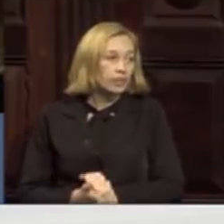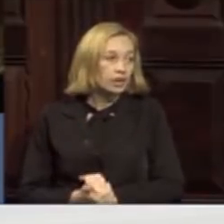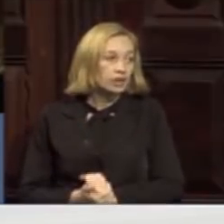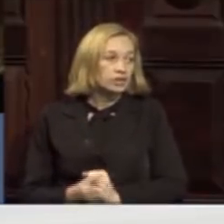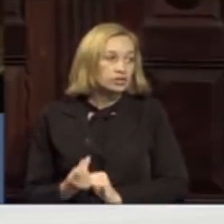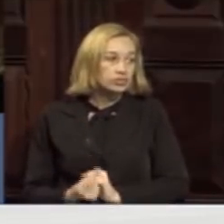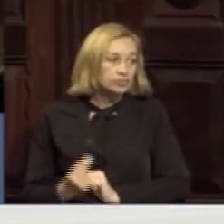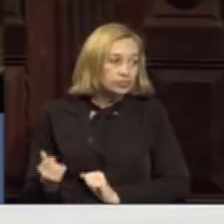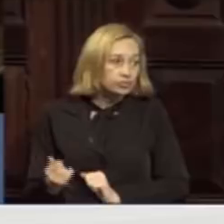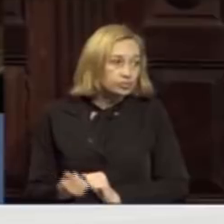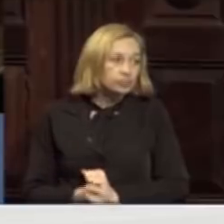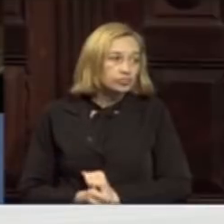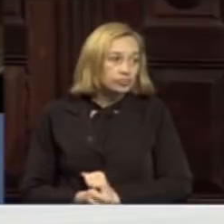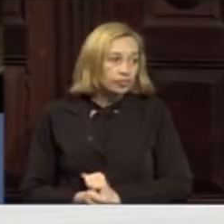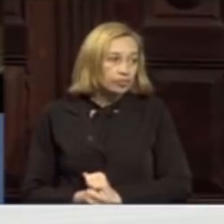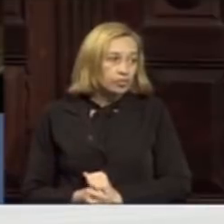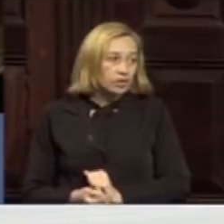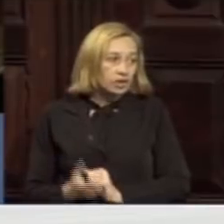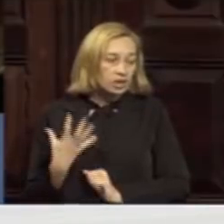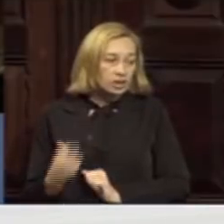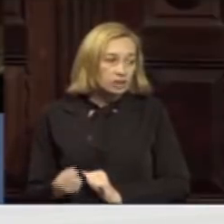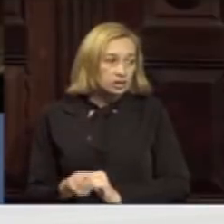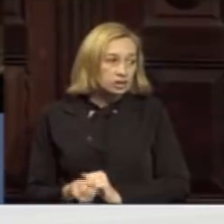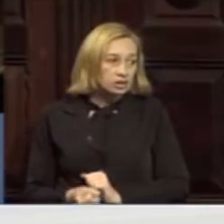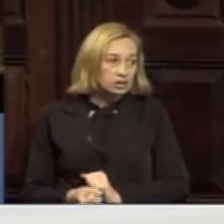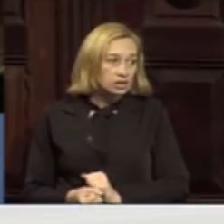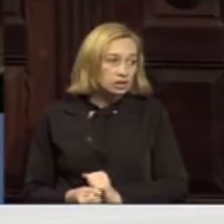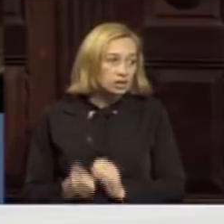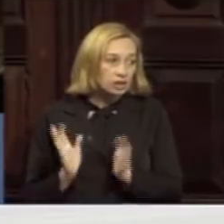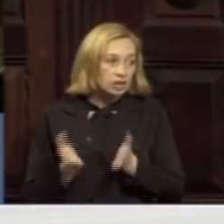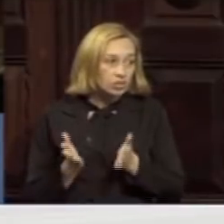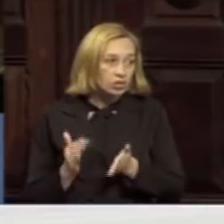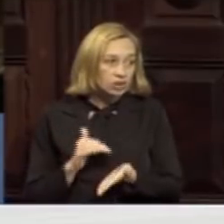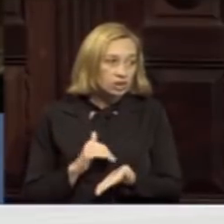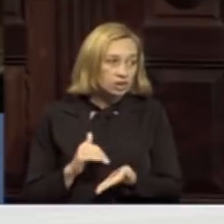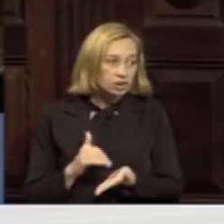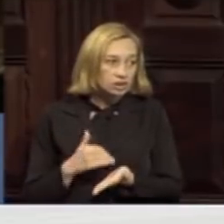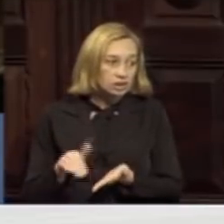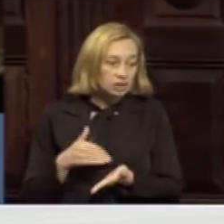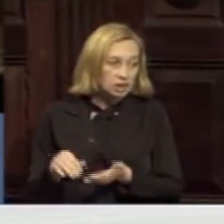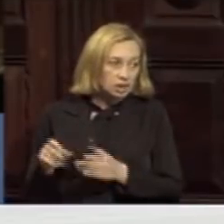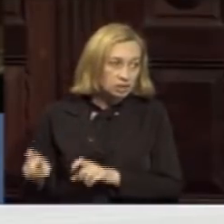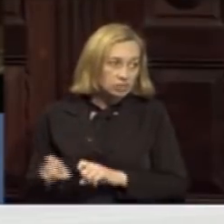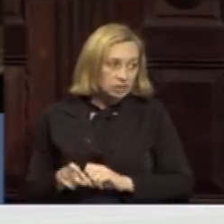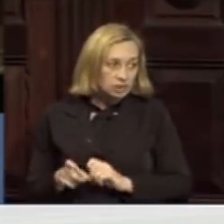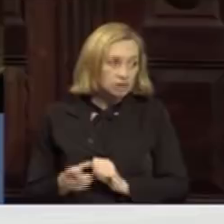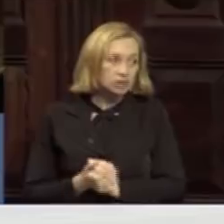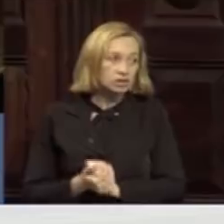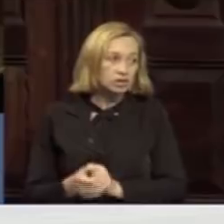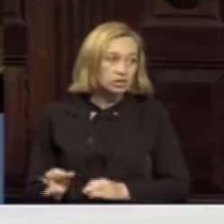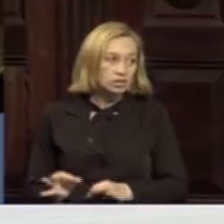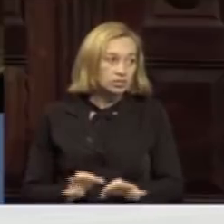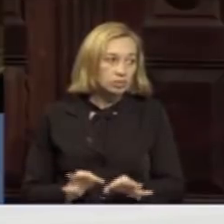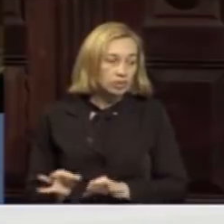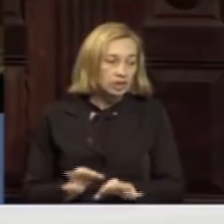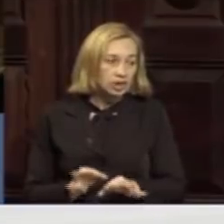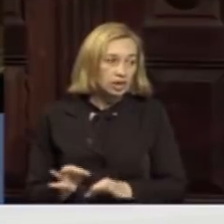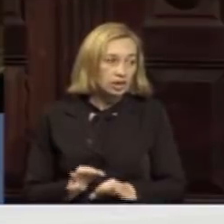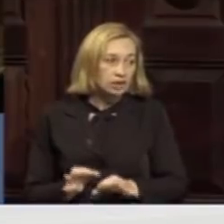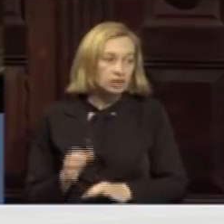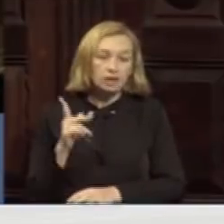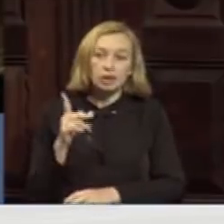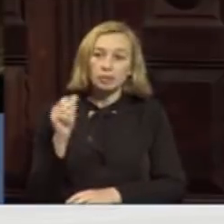saiu, já teria emitido um parecer favorável e agora está na Secretaria de Fazenda e Planejamento, tendo em vista a questão do patrimônio do Estado,